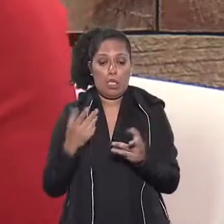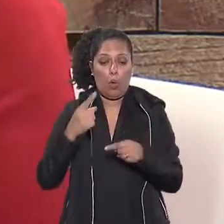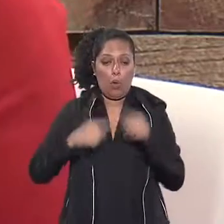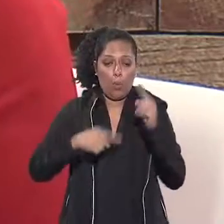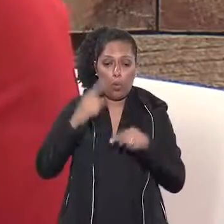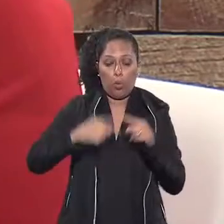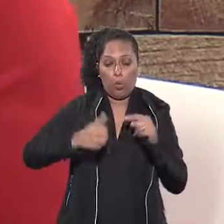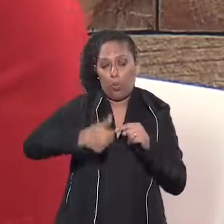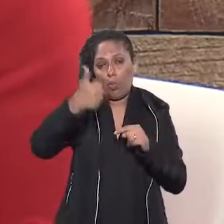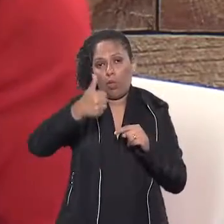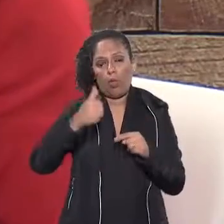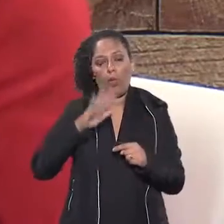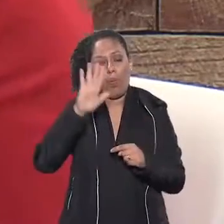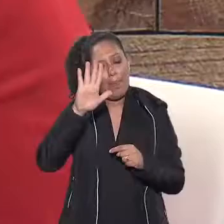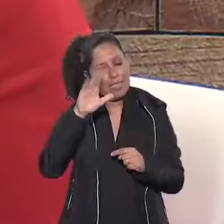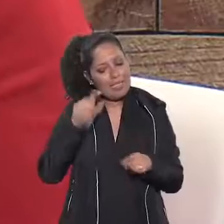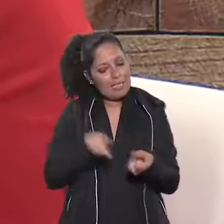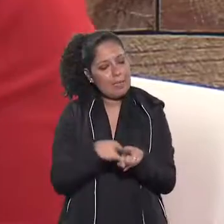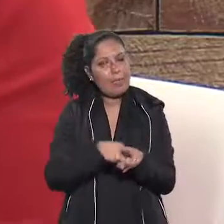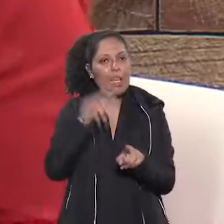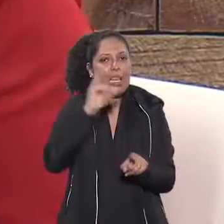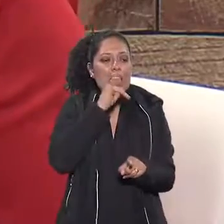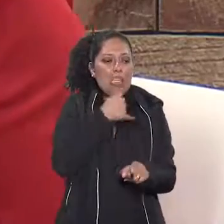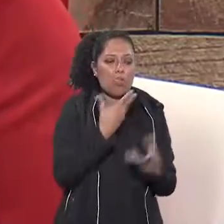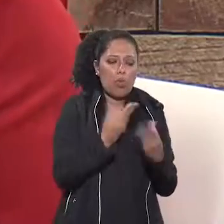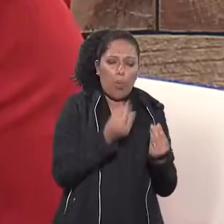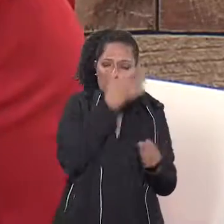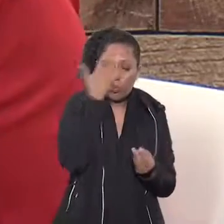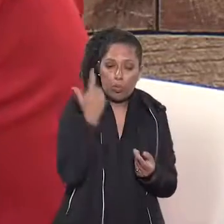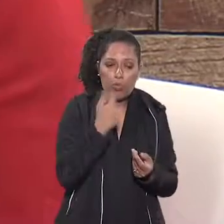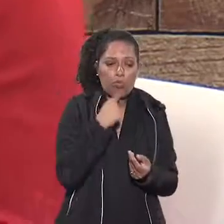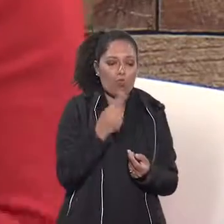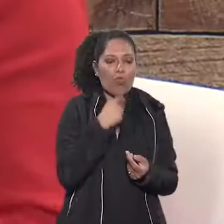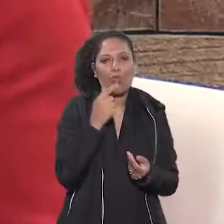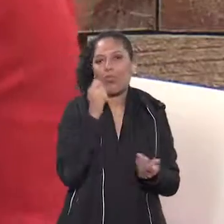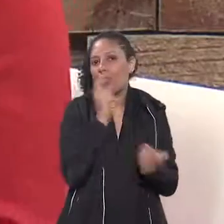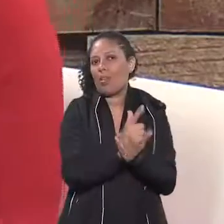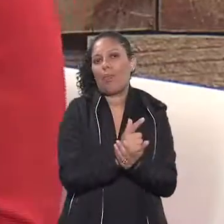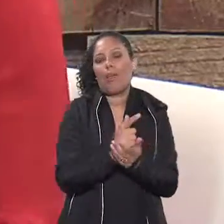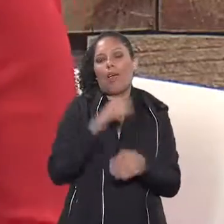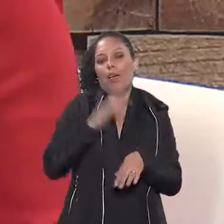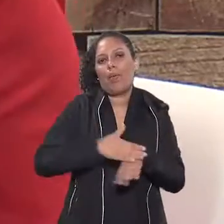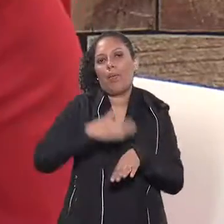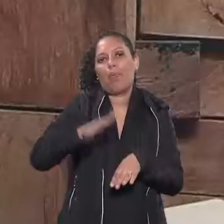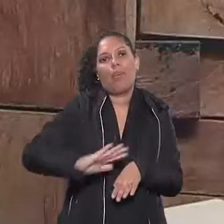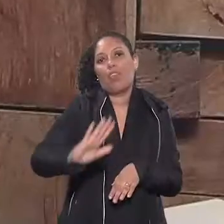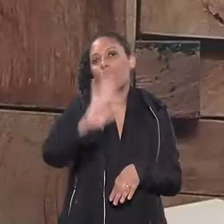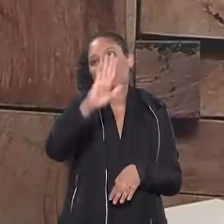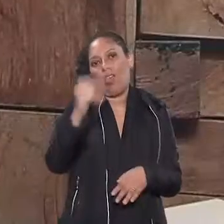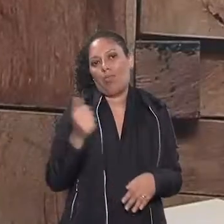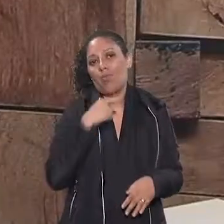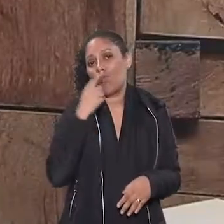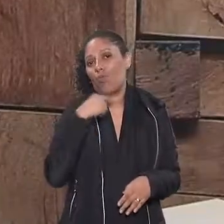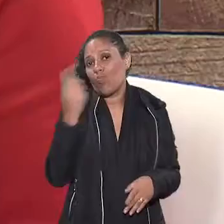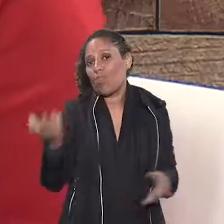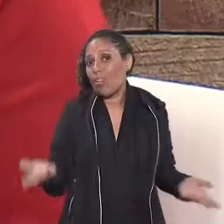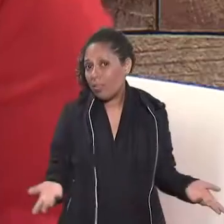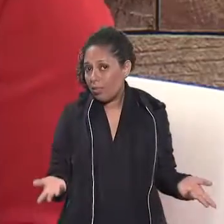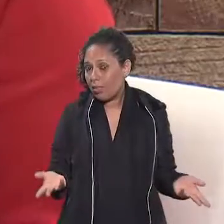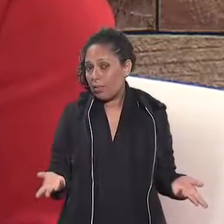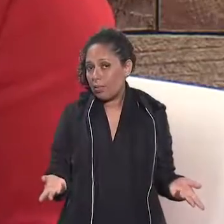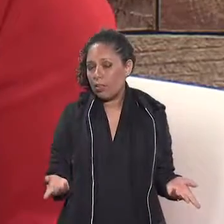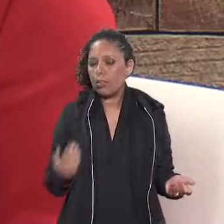de melhor qualidade. Mas, infelizmente, muita gente não consegue pagar esse mais caro. E